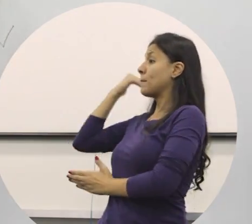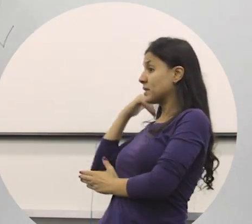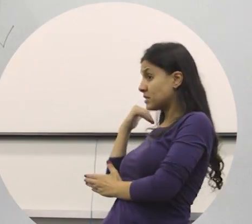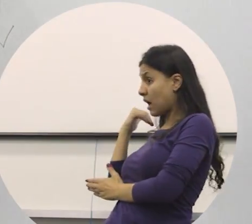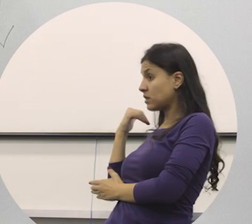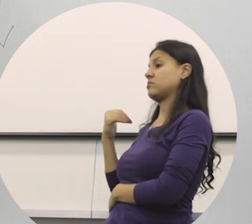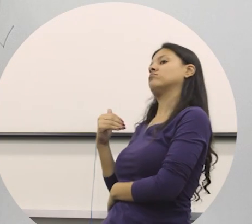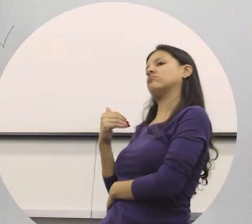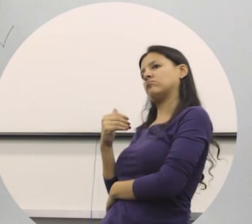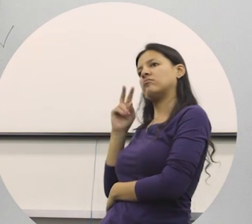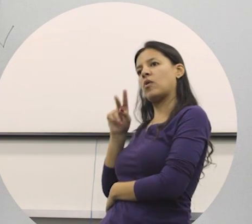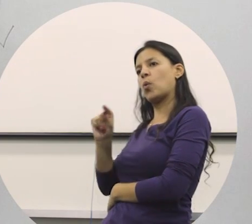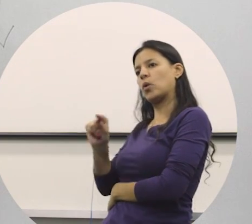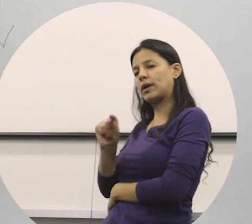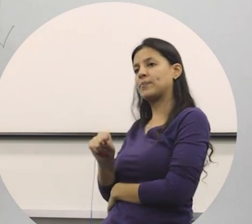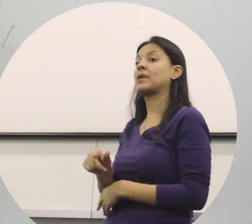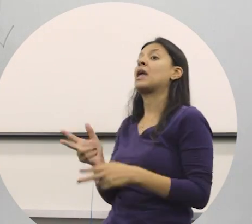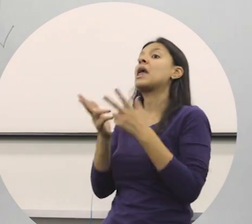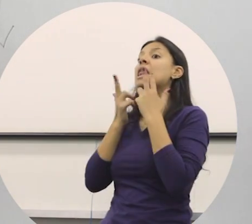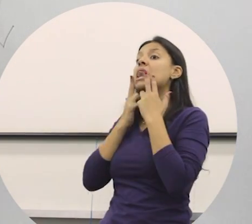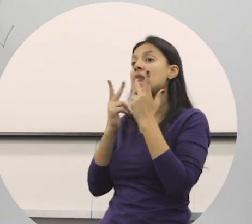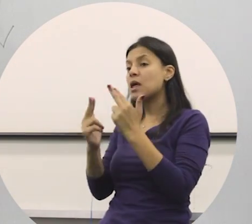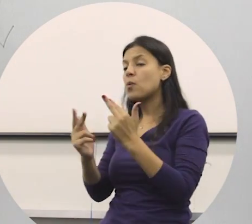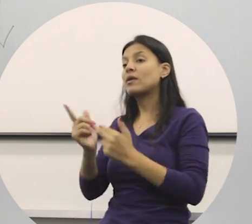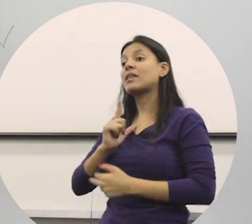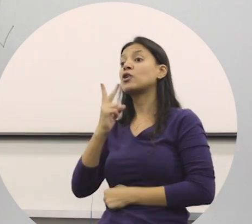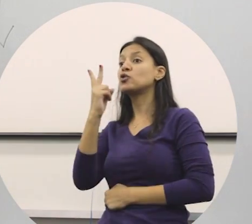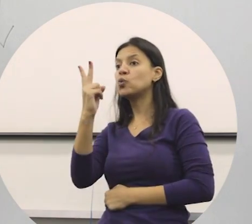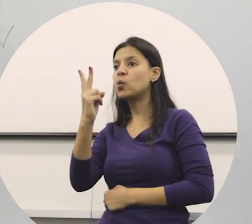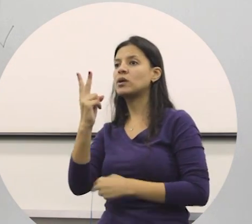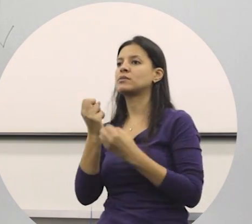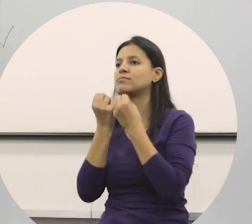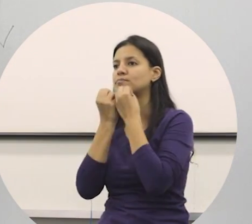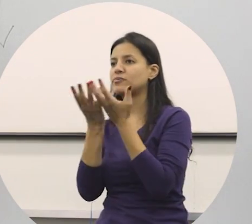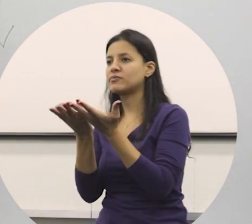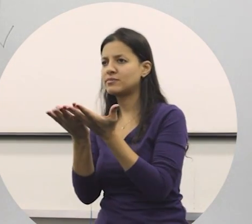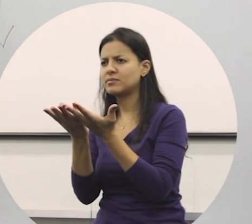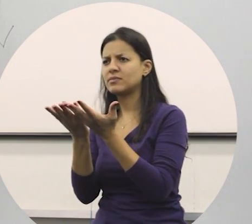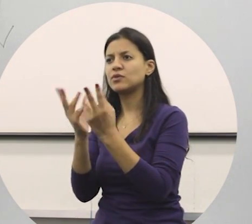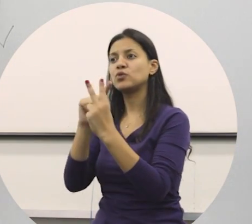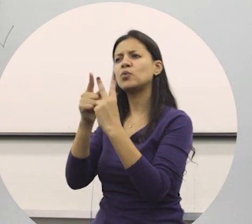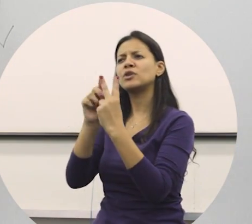podem sair de duas formas diferentes. Quais eram?